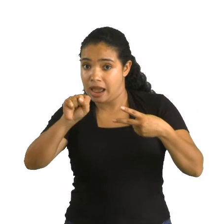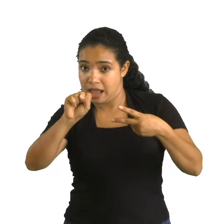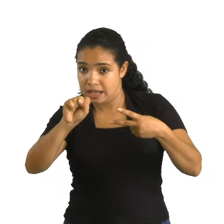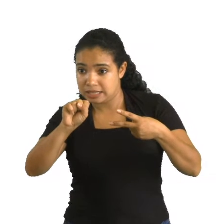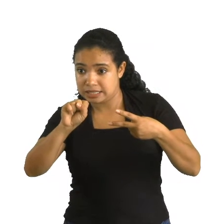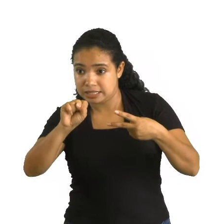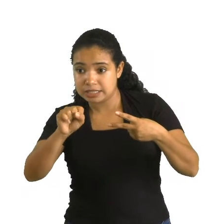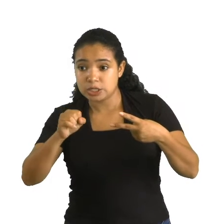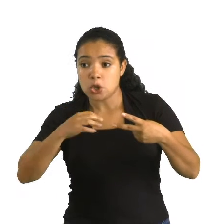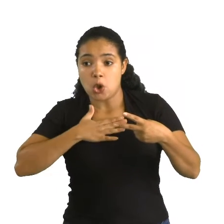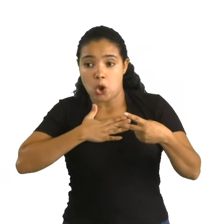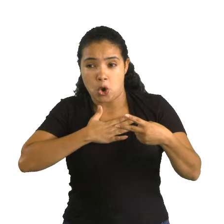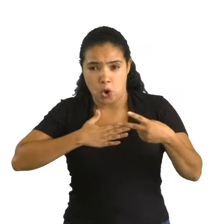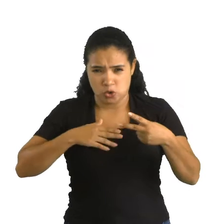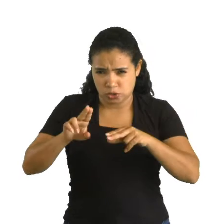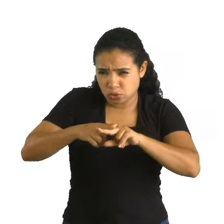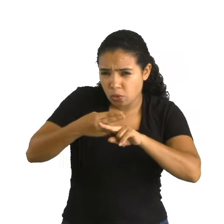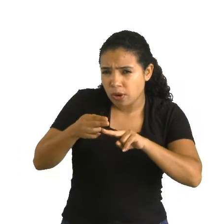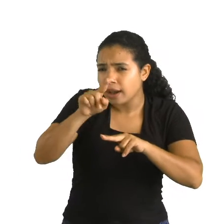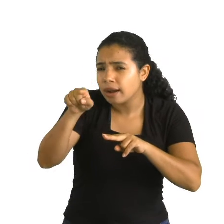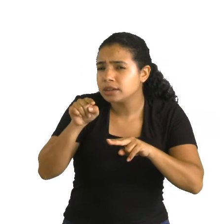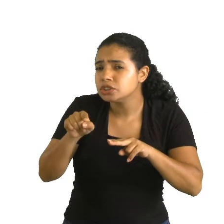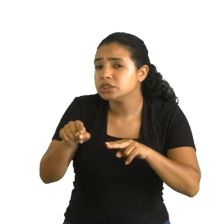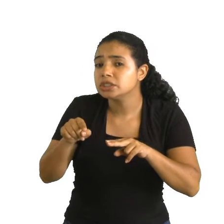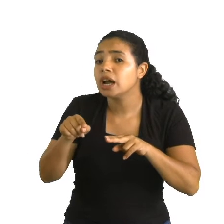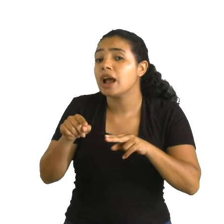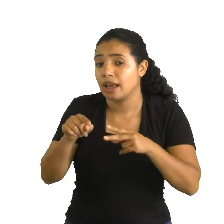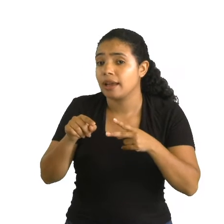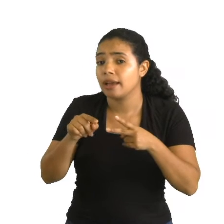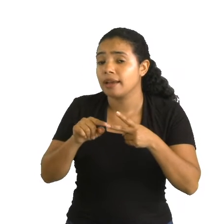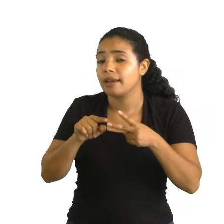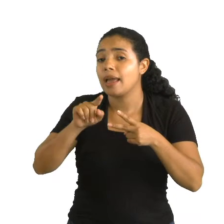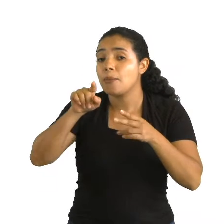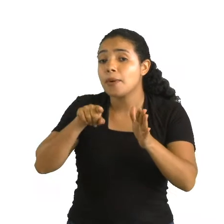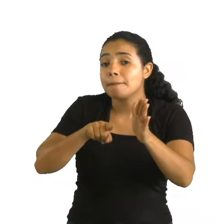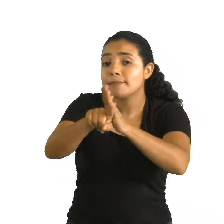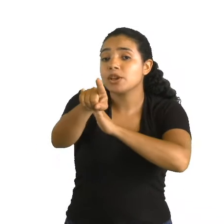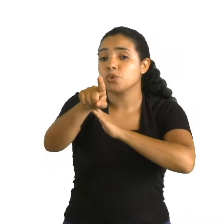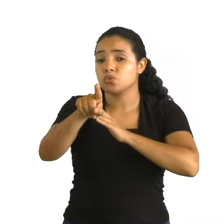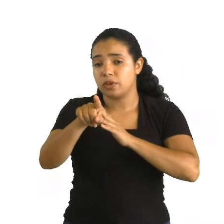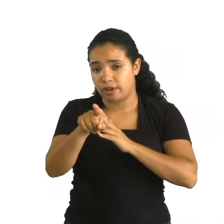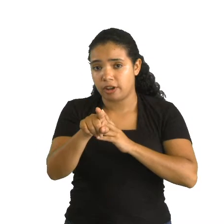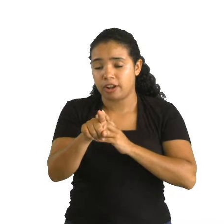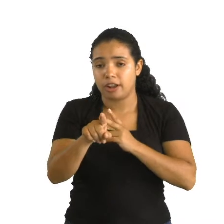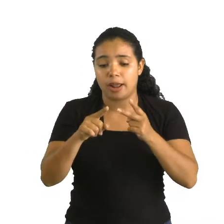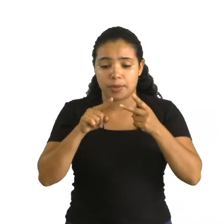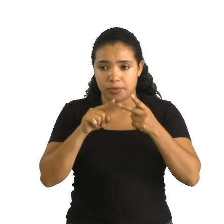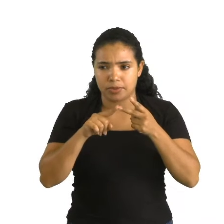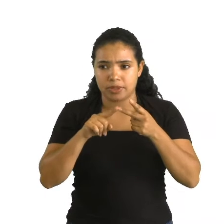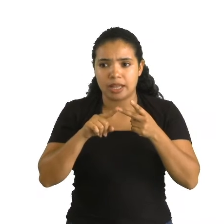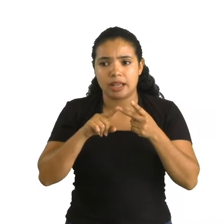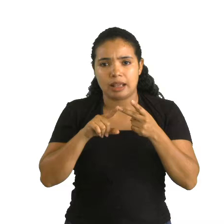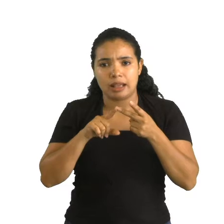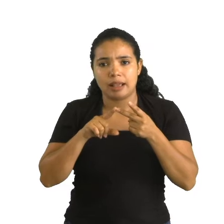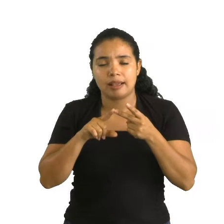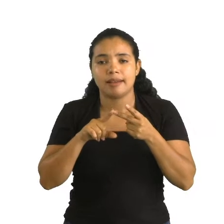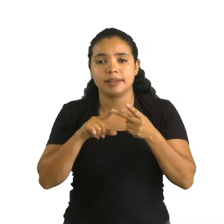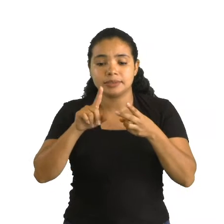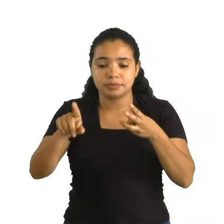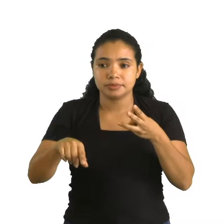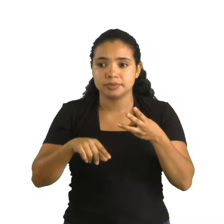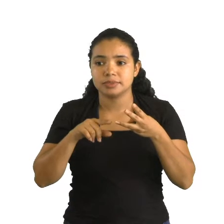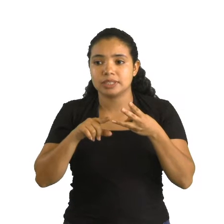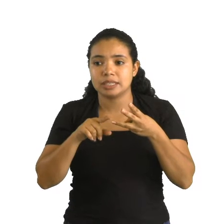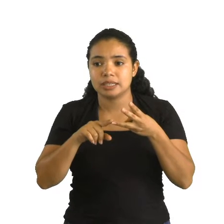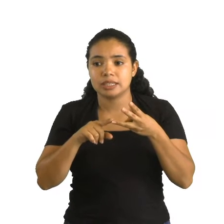ponto de interrogação no final da frase. Está fazendo justamente uma pergunta. A Laís gosta de chocolate?